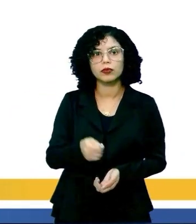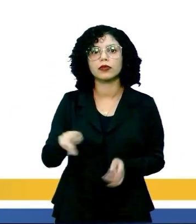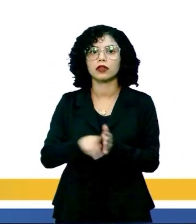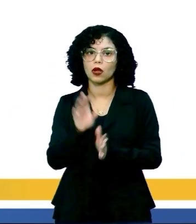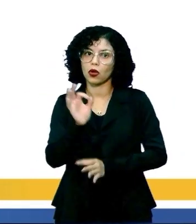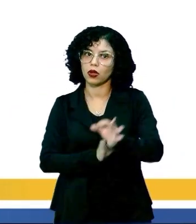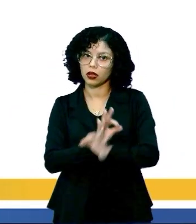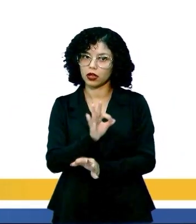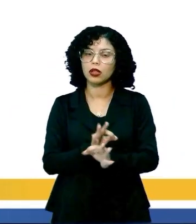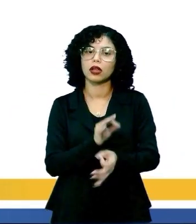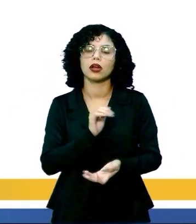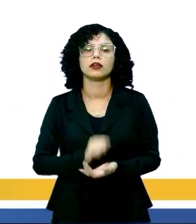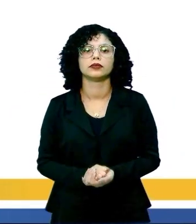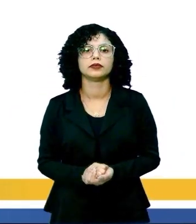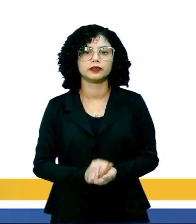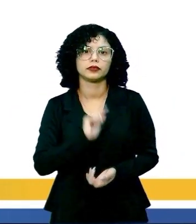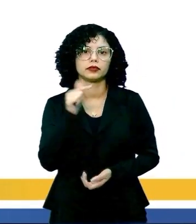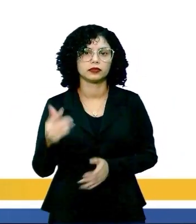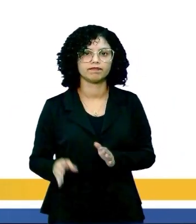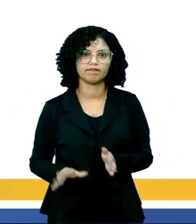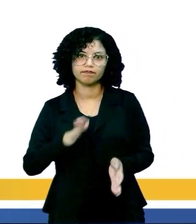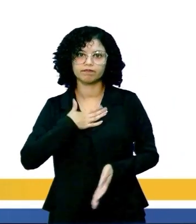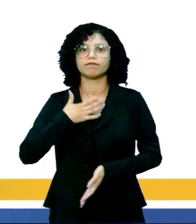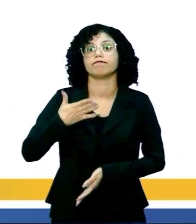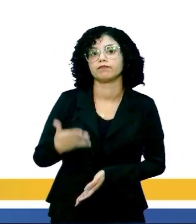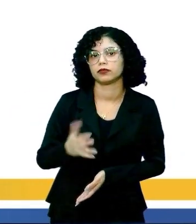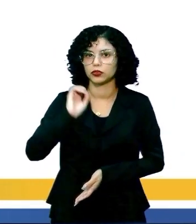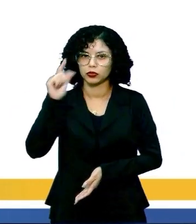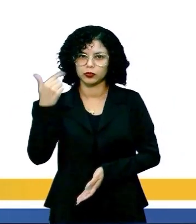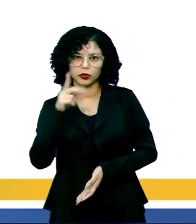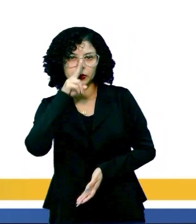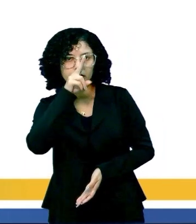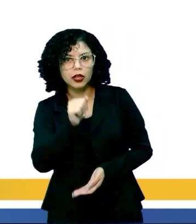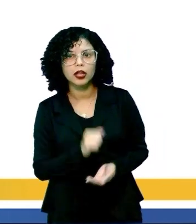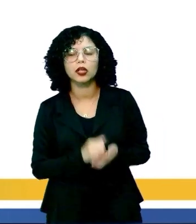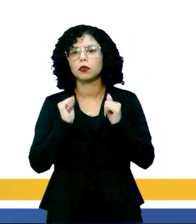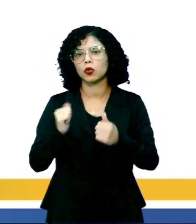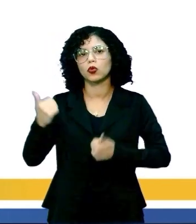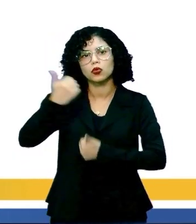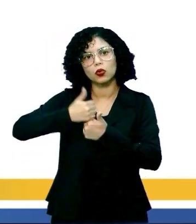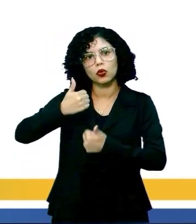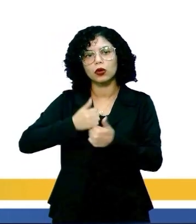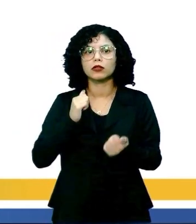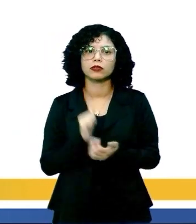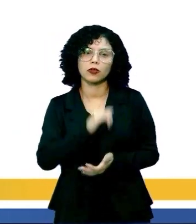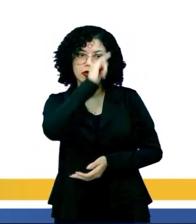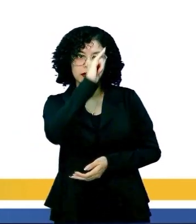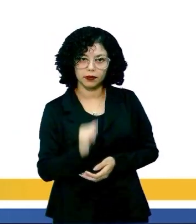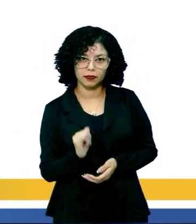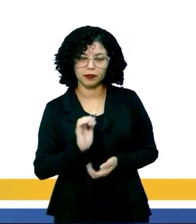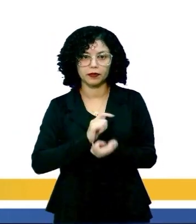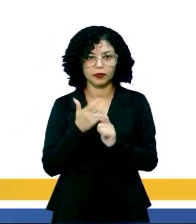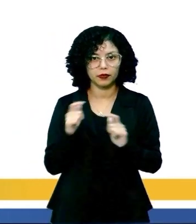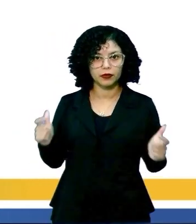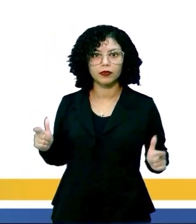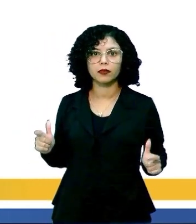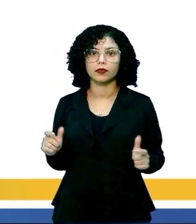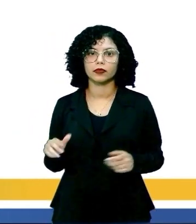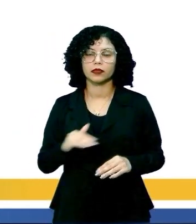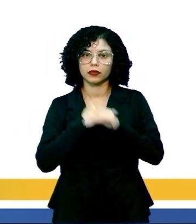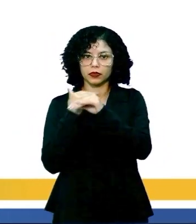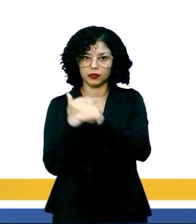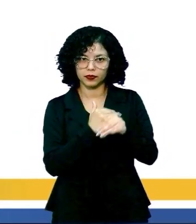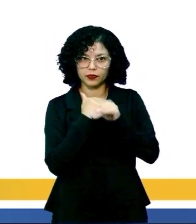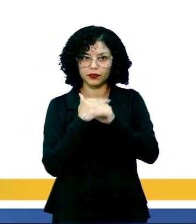que no caso é a República, era a organização de um outro pacto de poder que pudesse substituir o arranjo imperial com